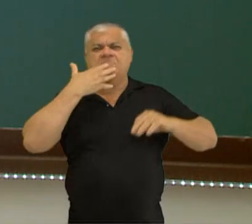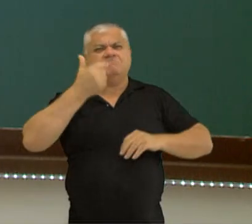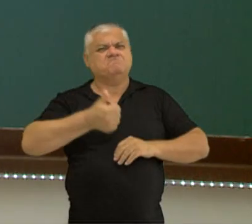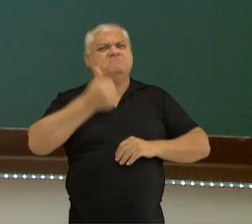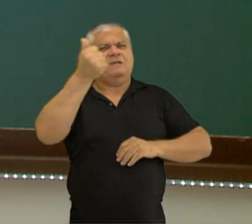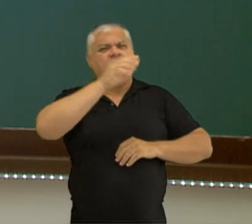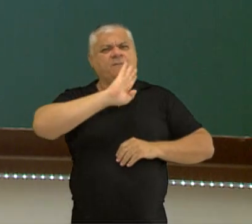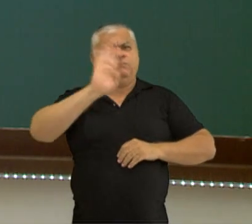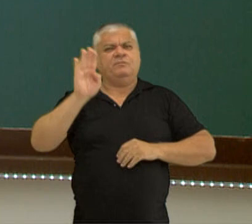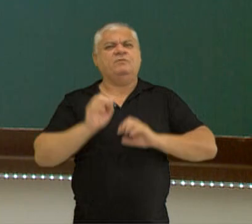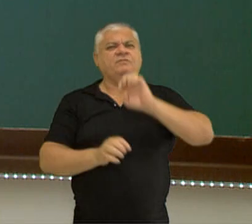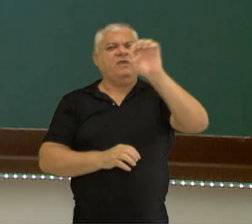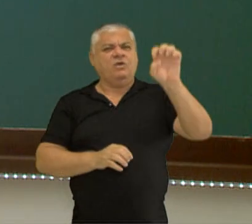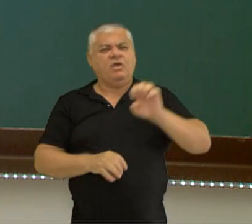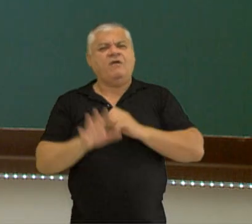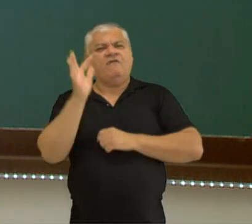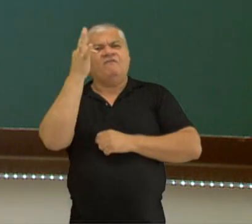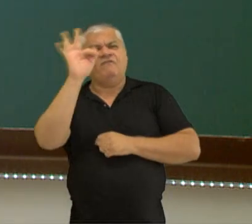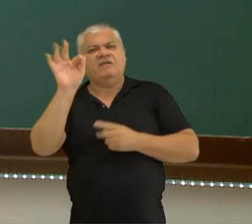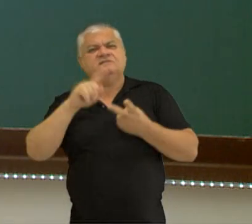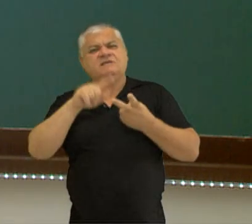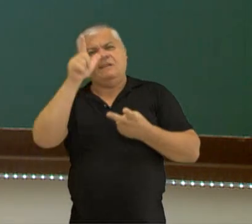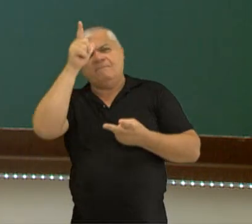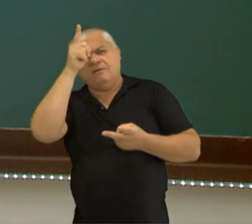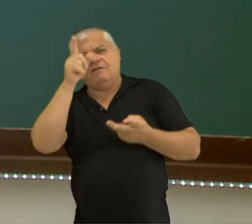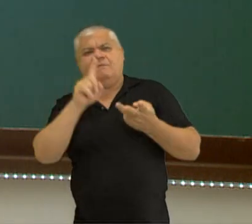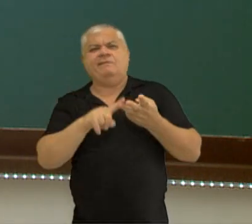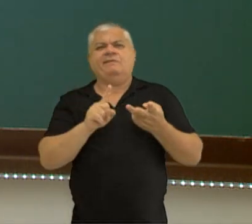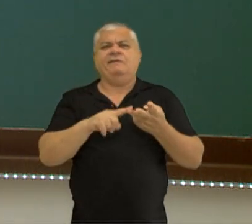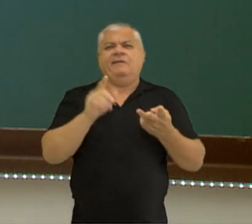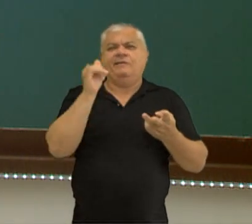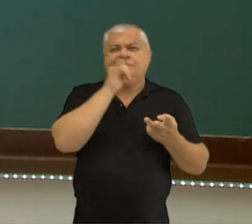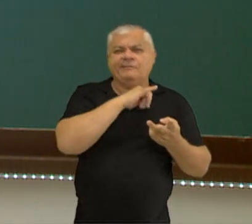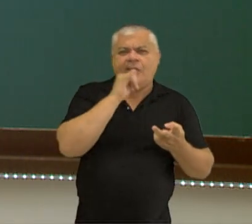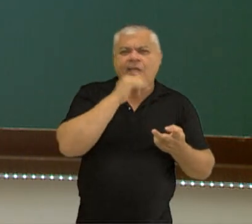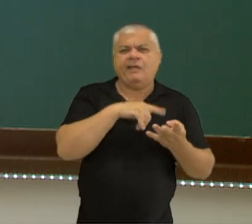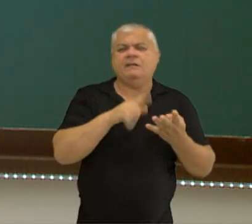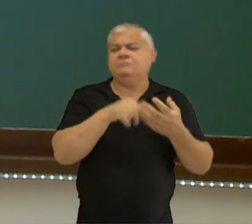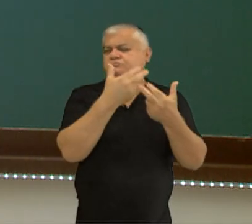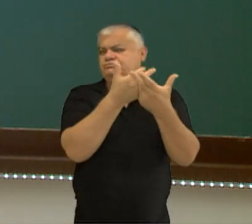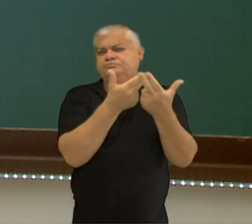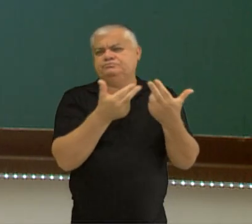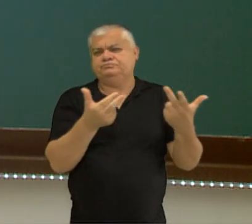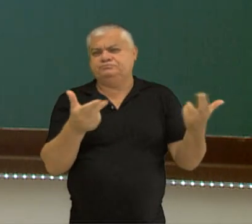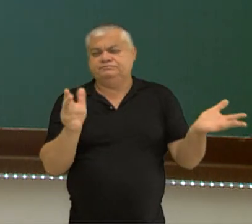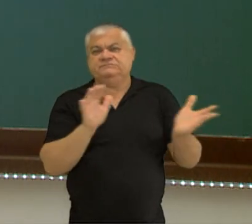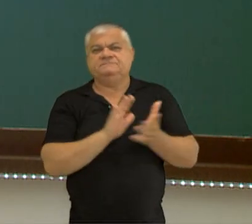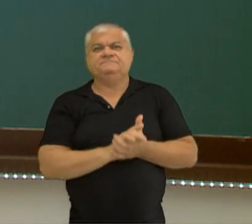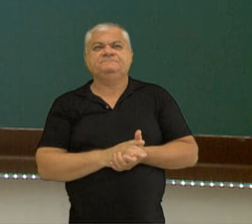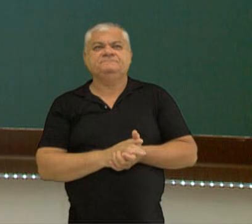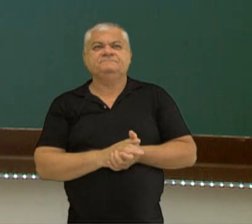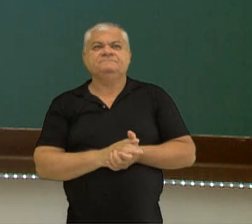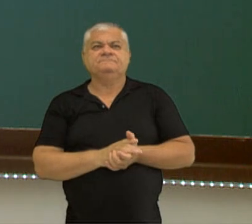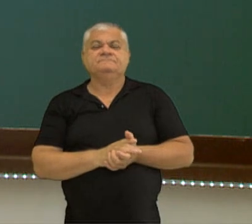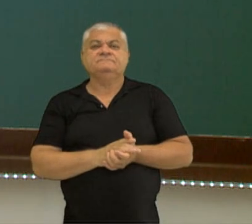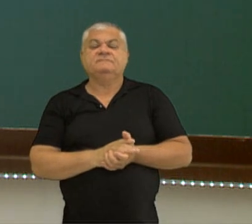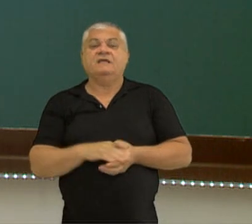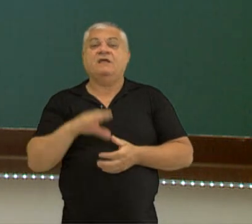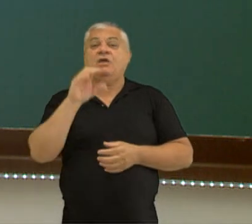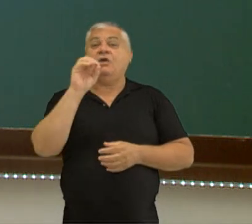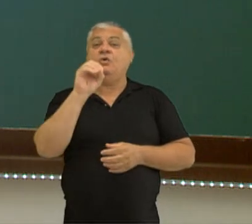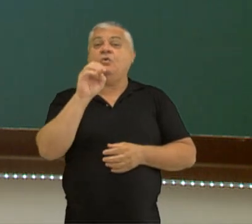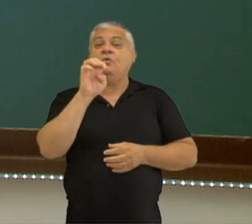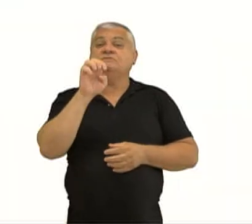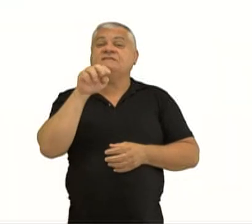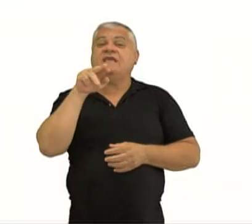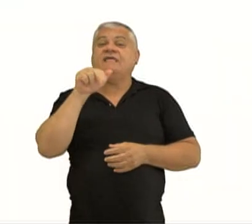países europeus, como a França, a Alemanha, a Itália, entre outros exemplos. E para completar ali, nós temos